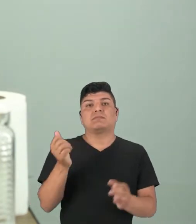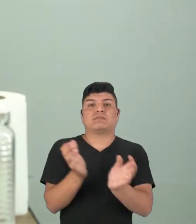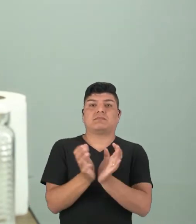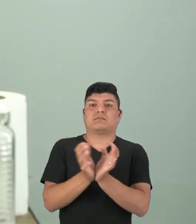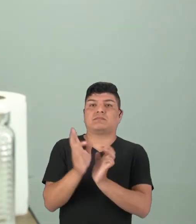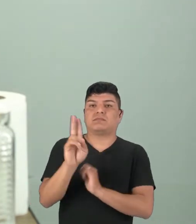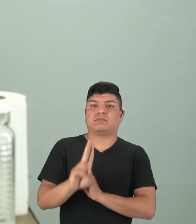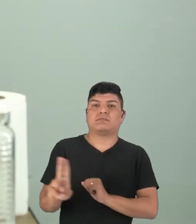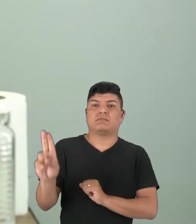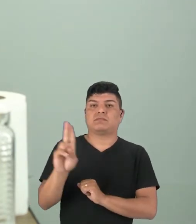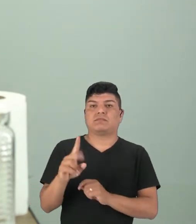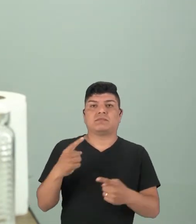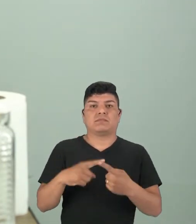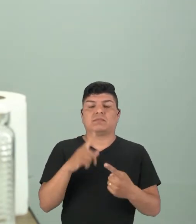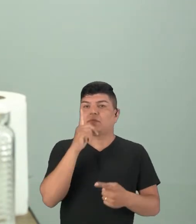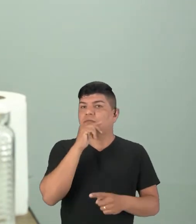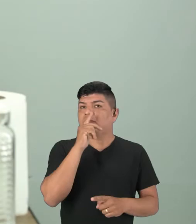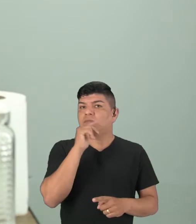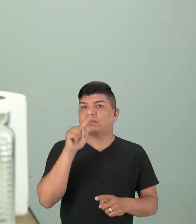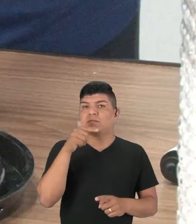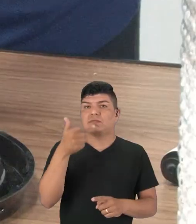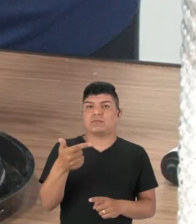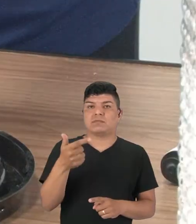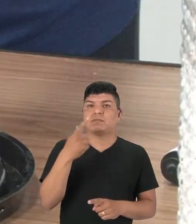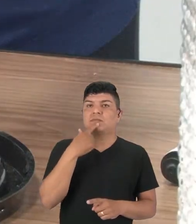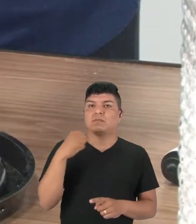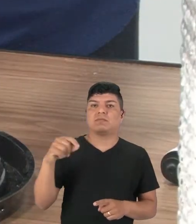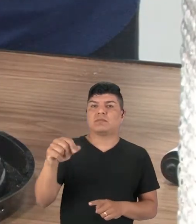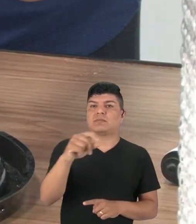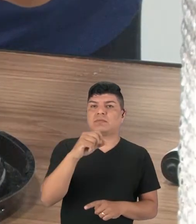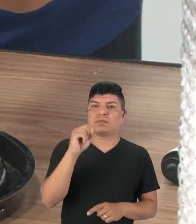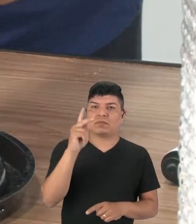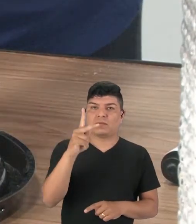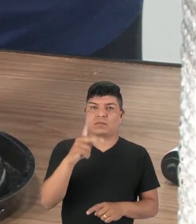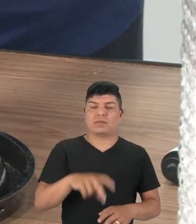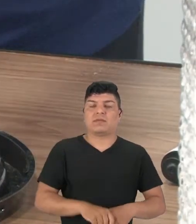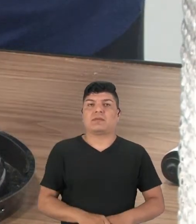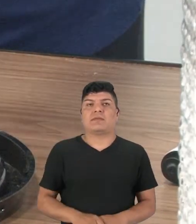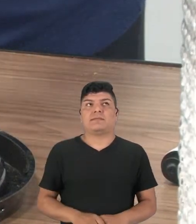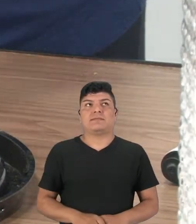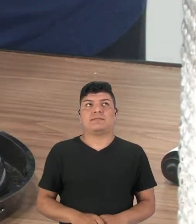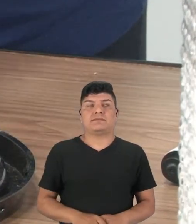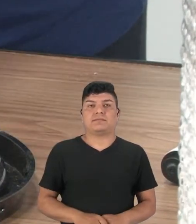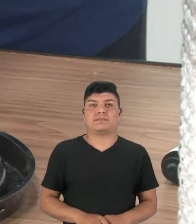trabalhando. Coloquei já a água e o outro, ó, que é o sal, ok?